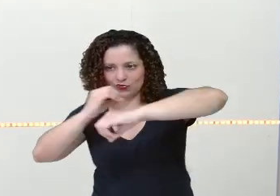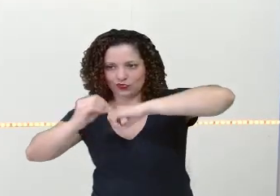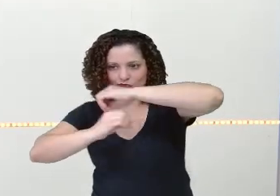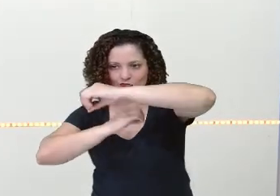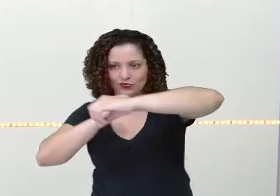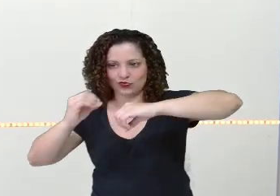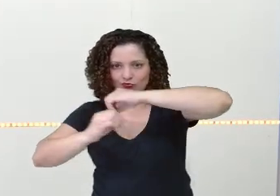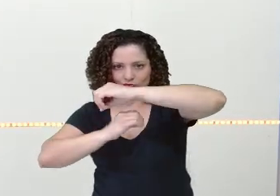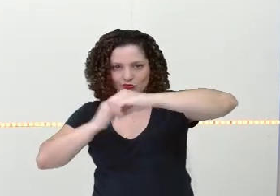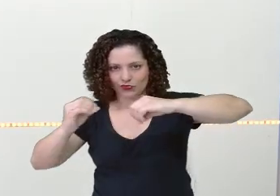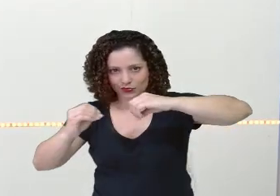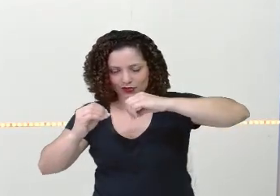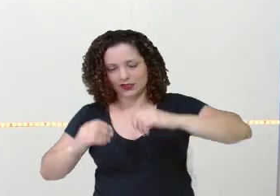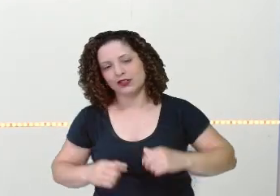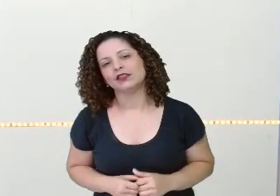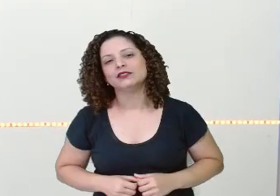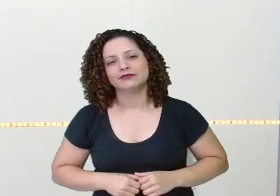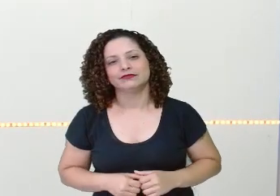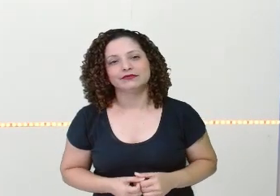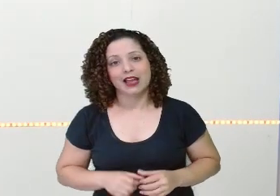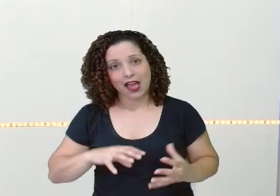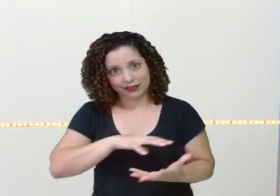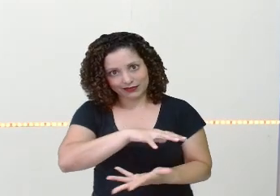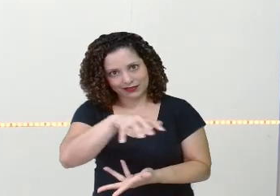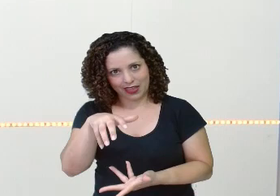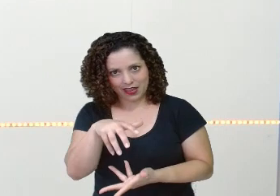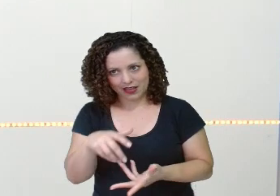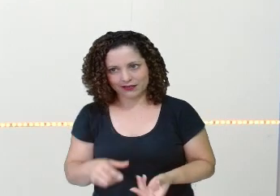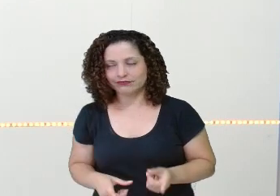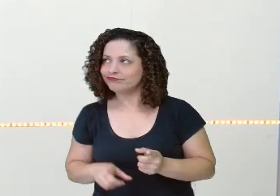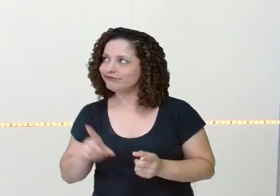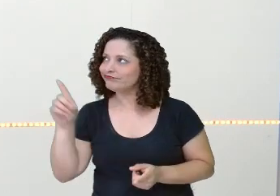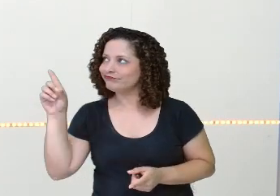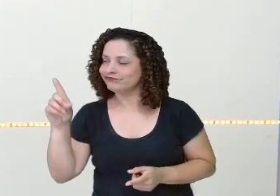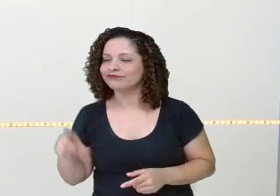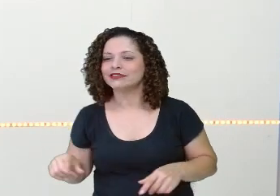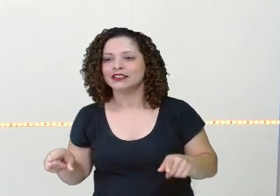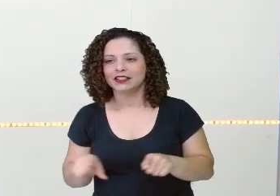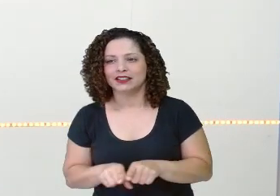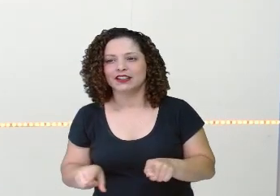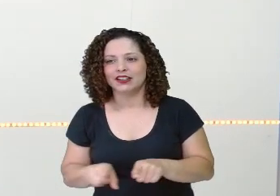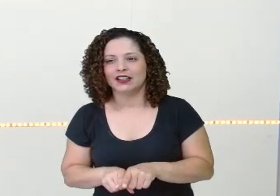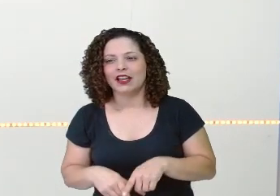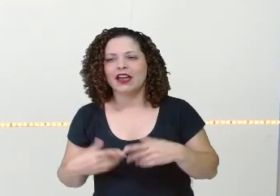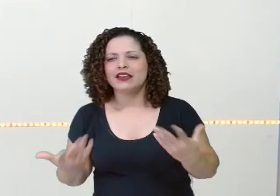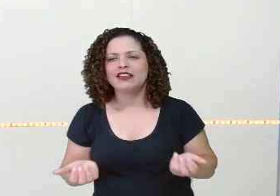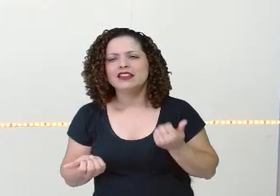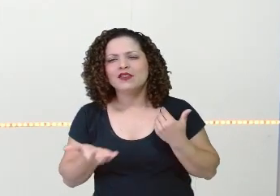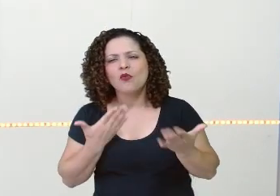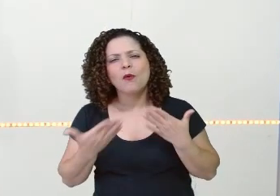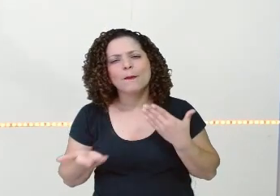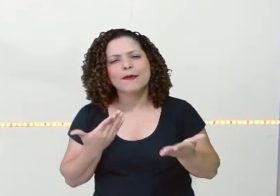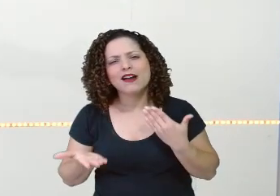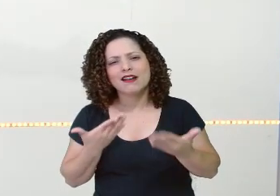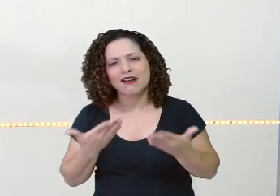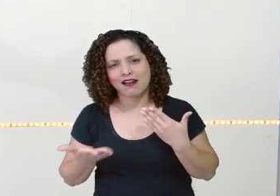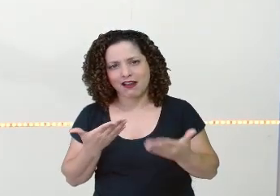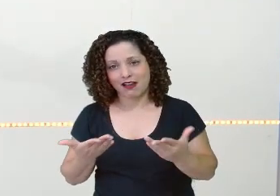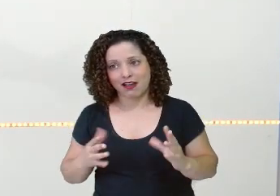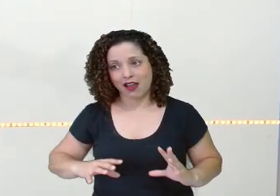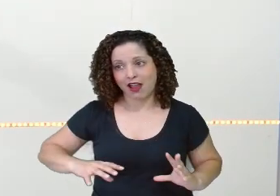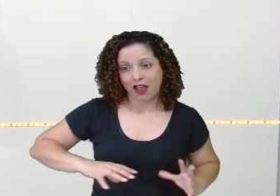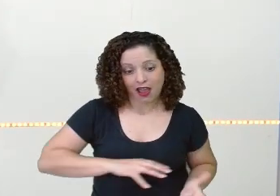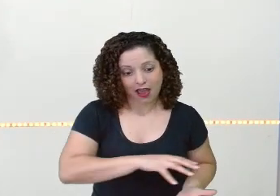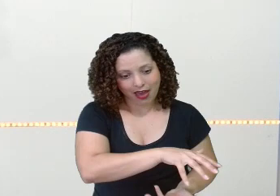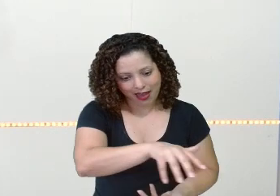faz parte dele. É bem interessante. E aí a gente fica comparando, né? A Terra, mesmo ela sendo tão grande